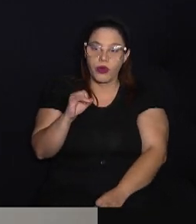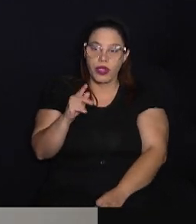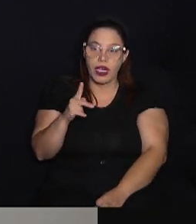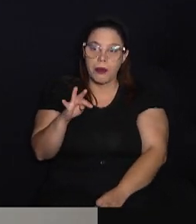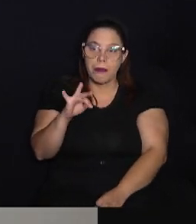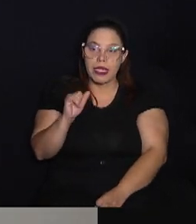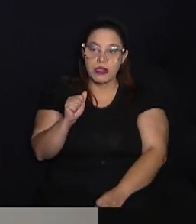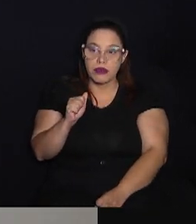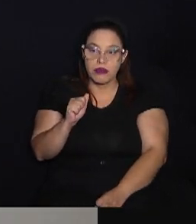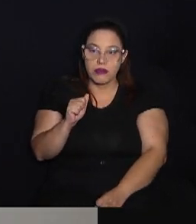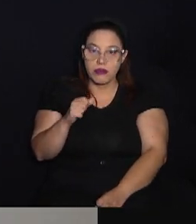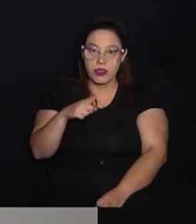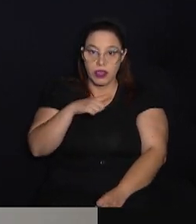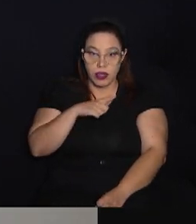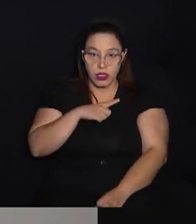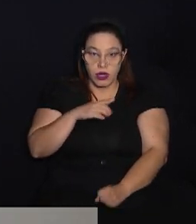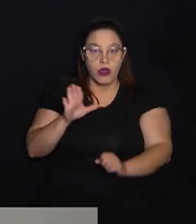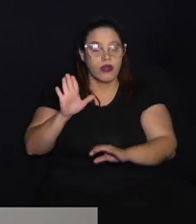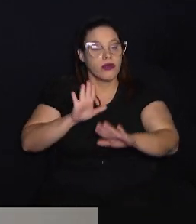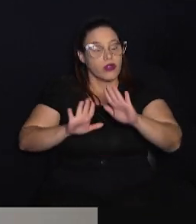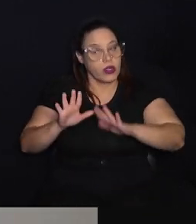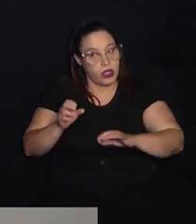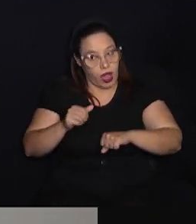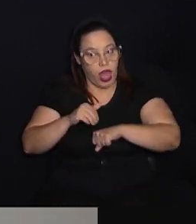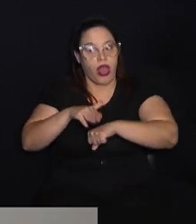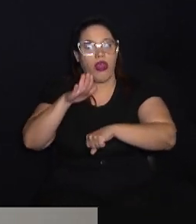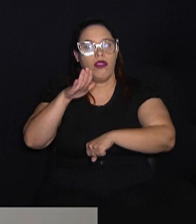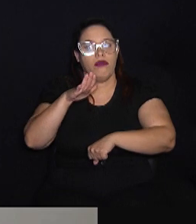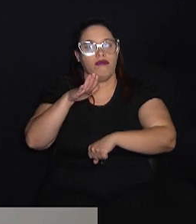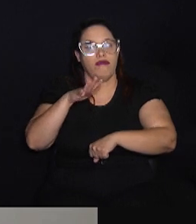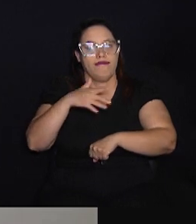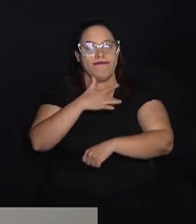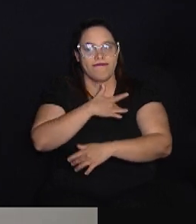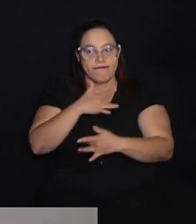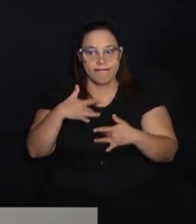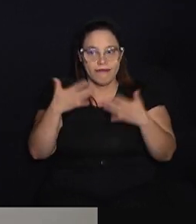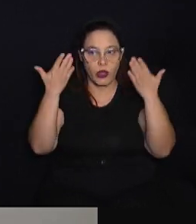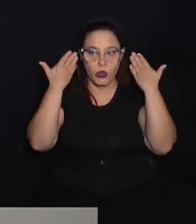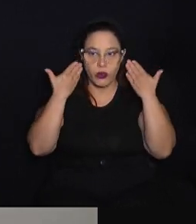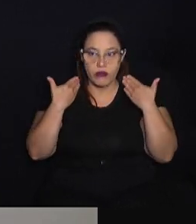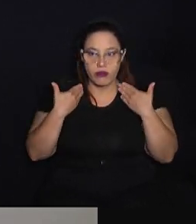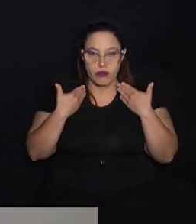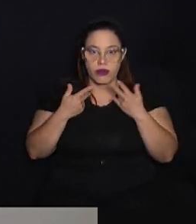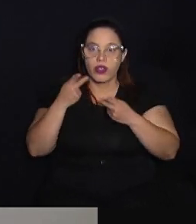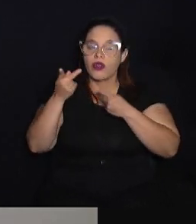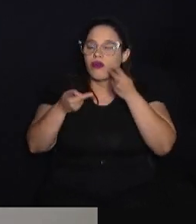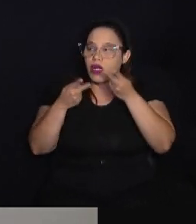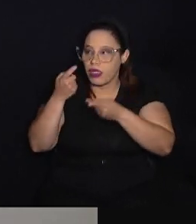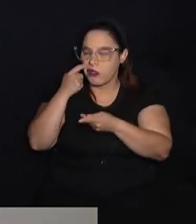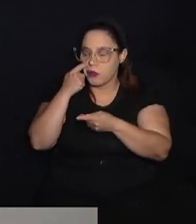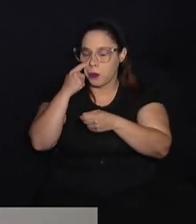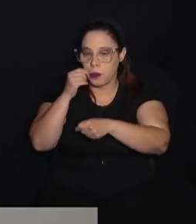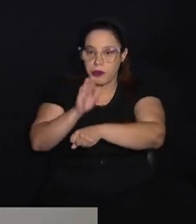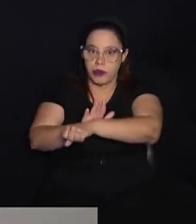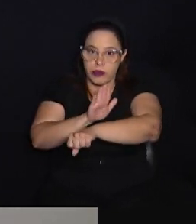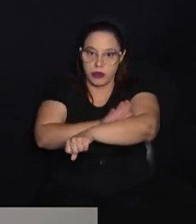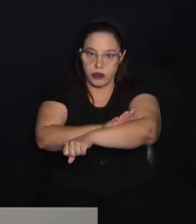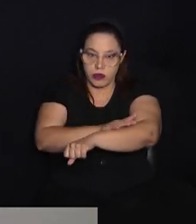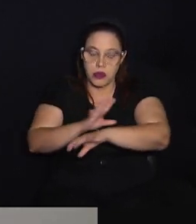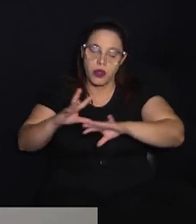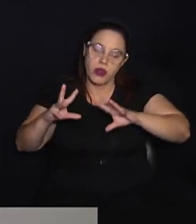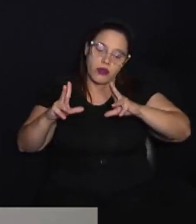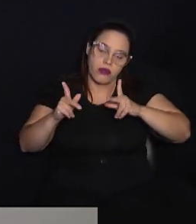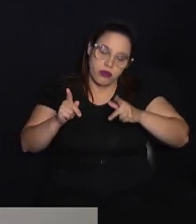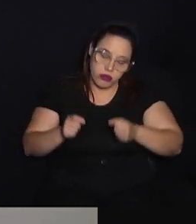o paciente com vitiligo, ele tem que ter um cuidado a mais com a saúde da pele. É o que eu falei, ele tem que ter um cuidado com a saúde no